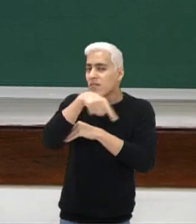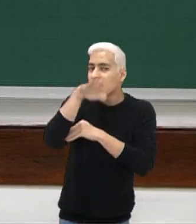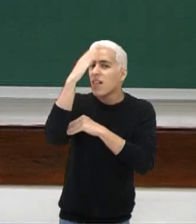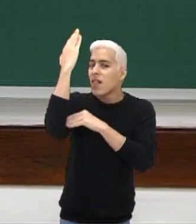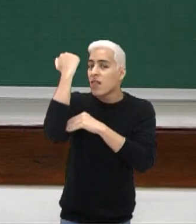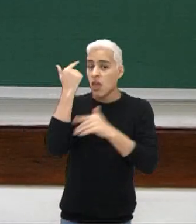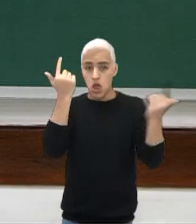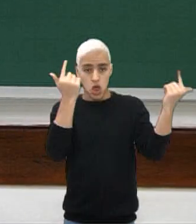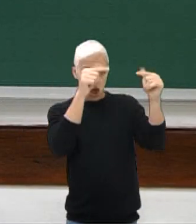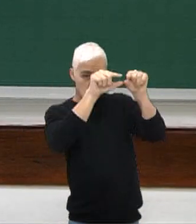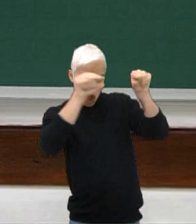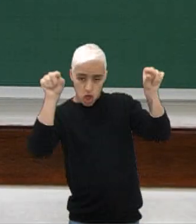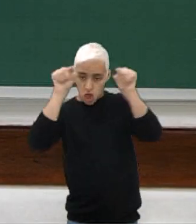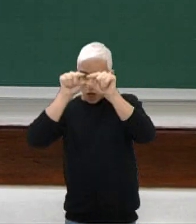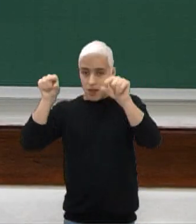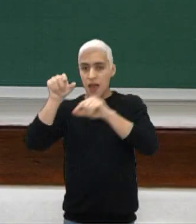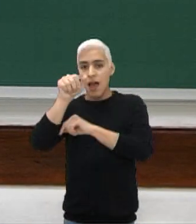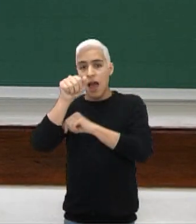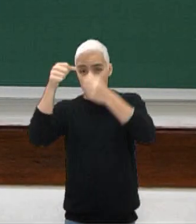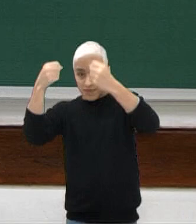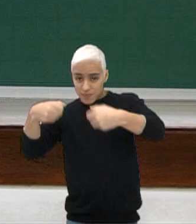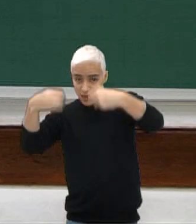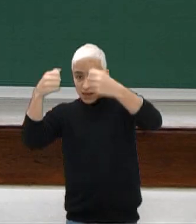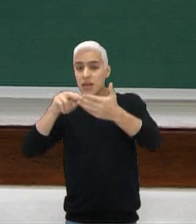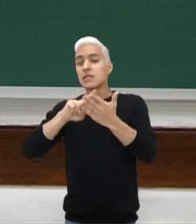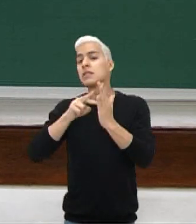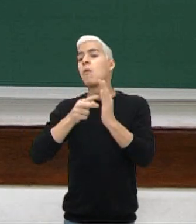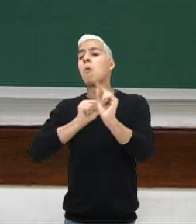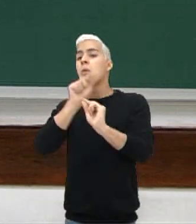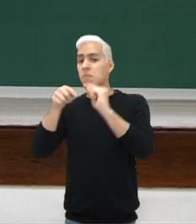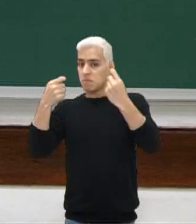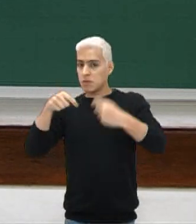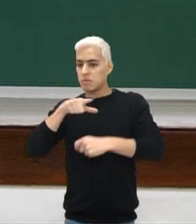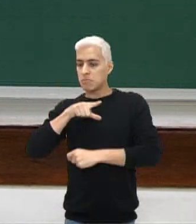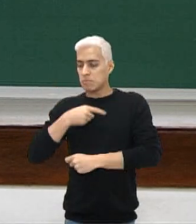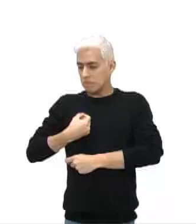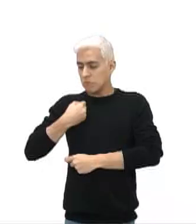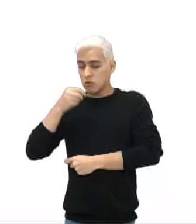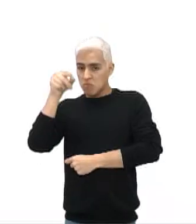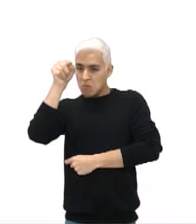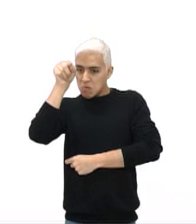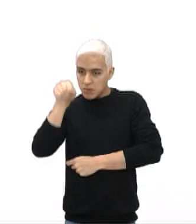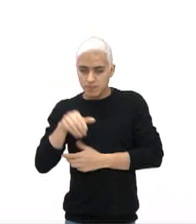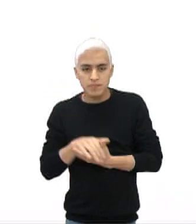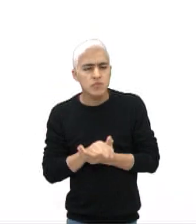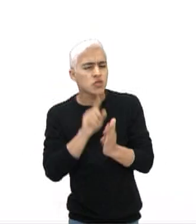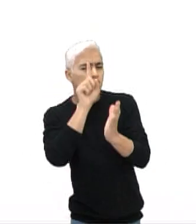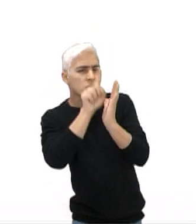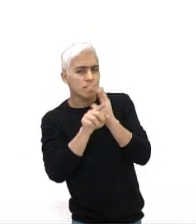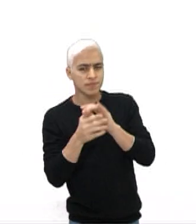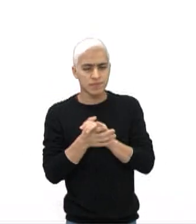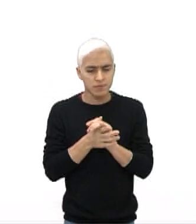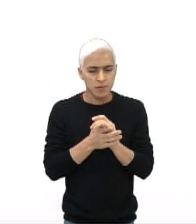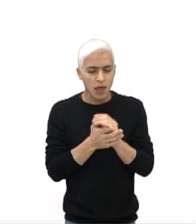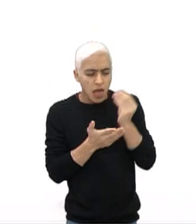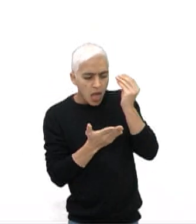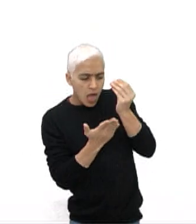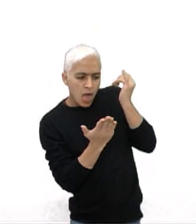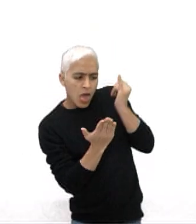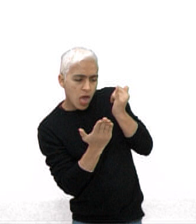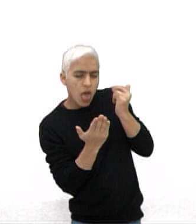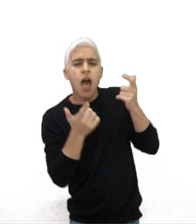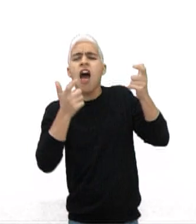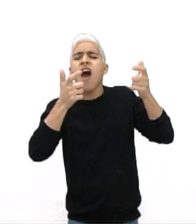vocês. Oração apositiva, eu vou ter dois pontos. Um quiz. O relato de experiência circula no